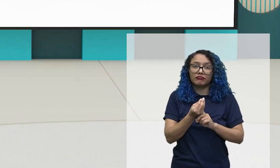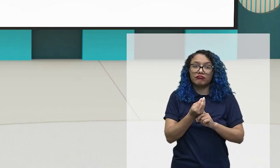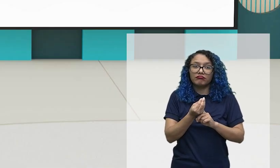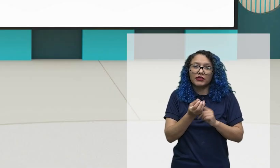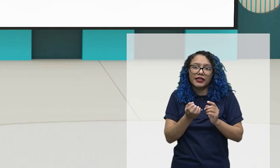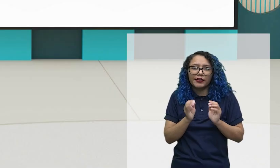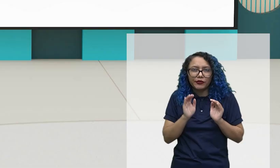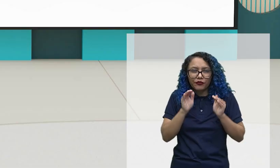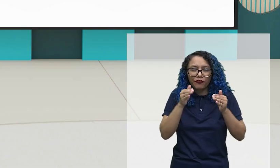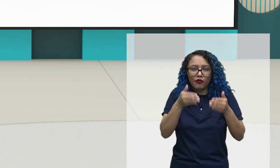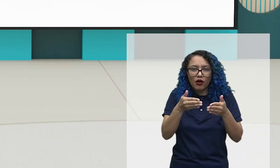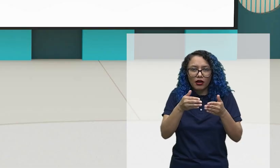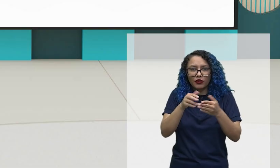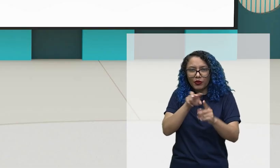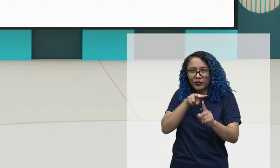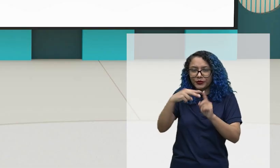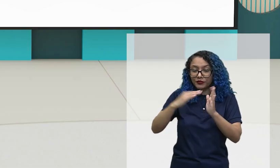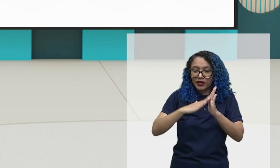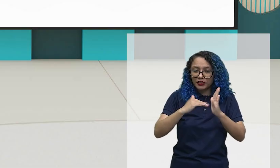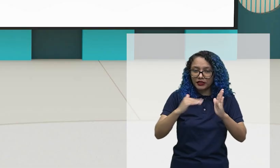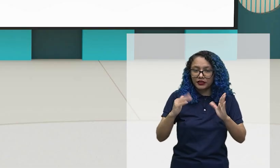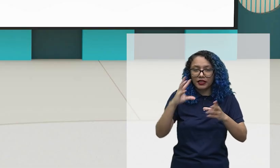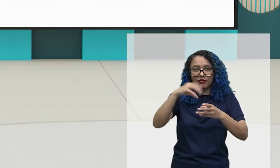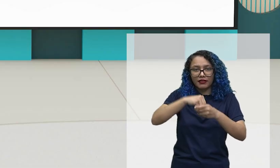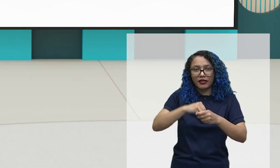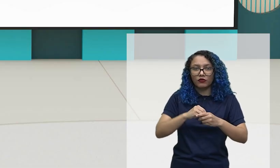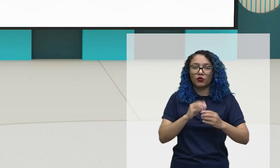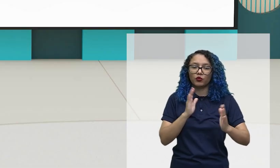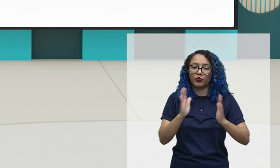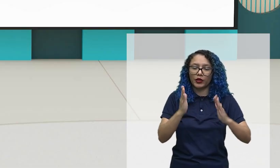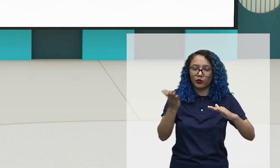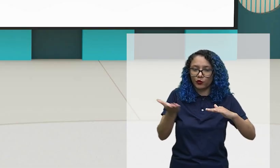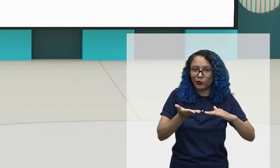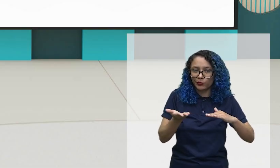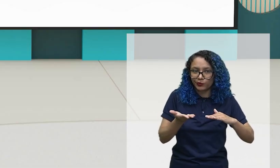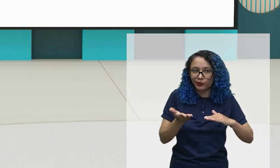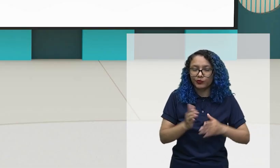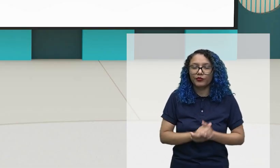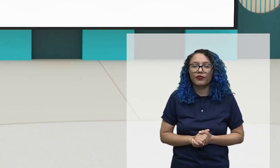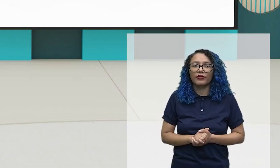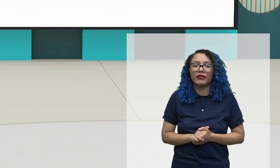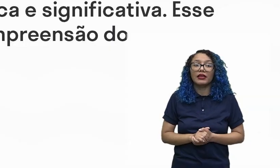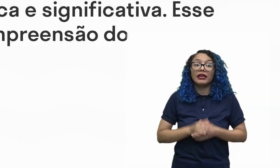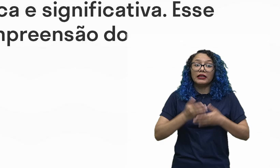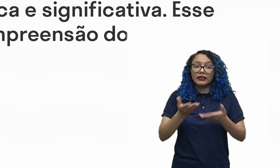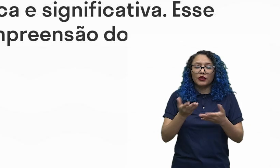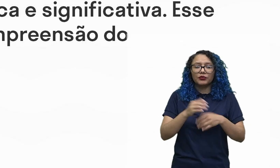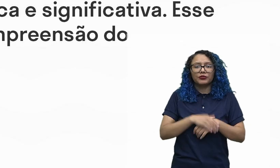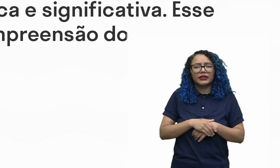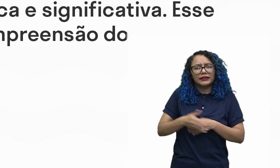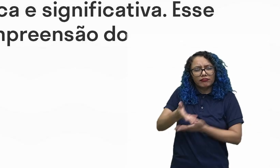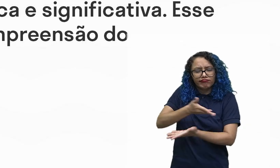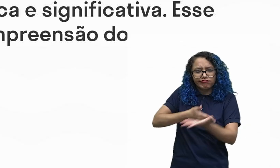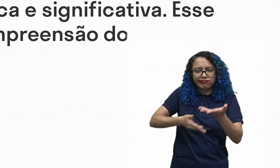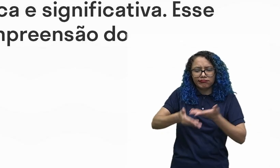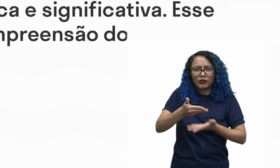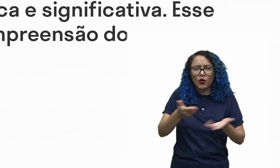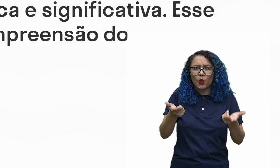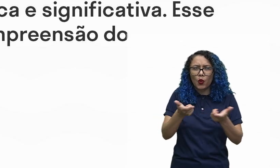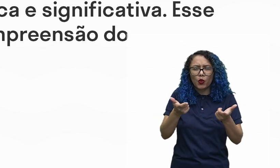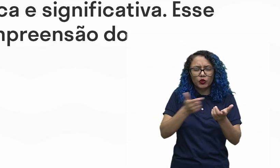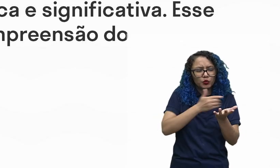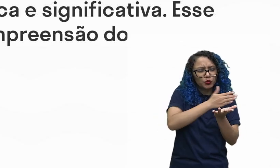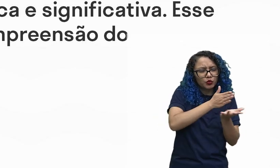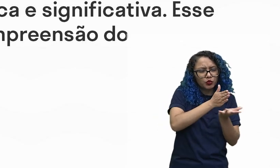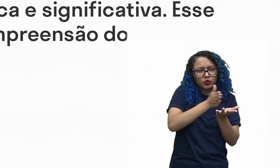e trazem esse olhar estético no nosso contexto contemporâneo. Então, esse diálogo estético, hoje,